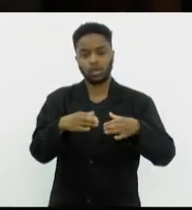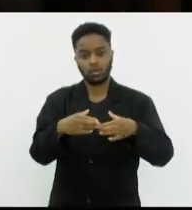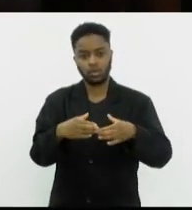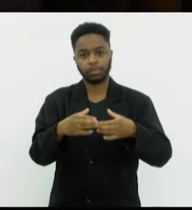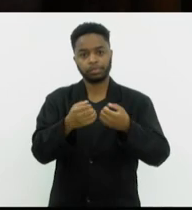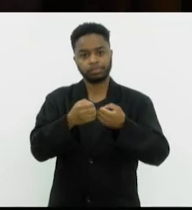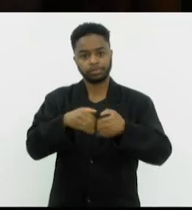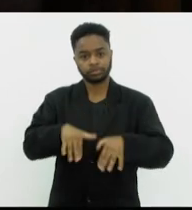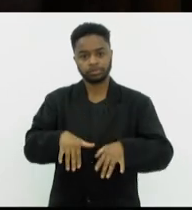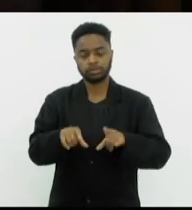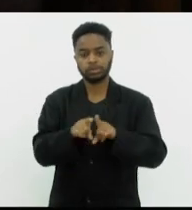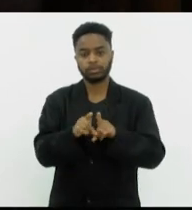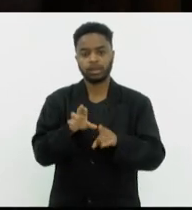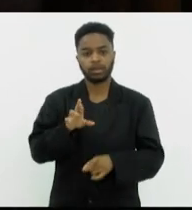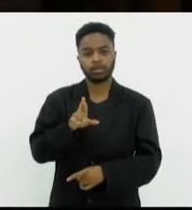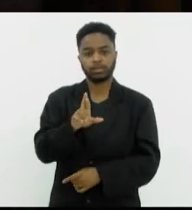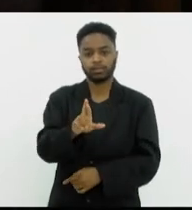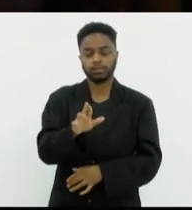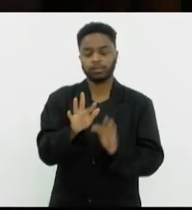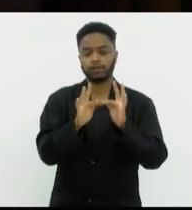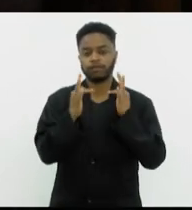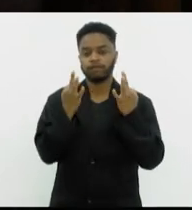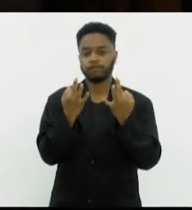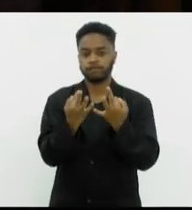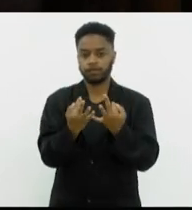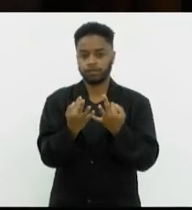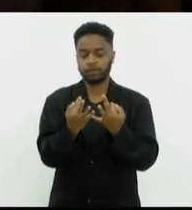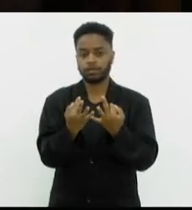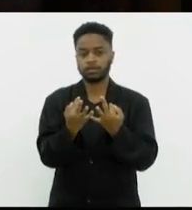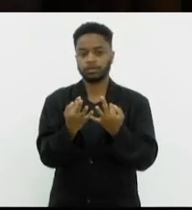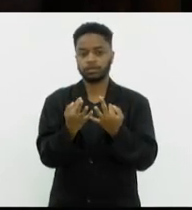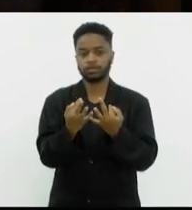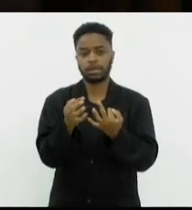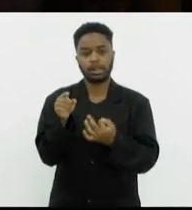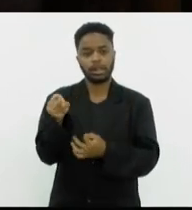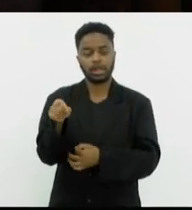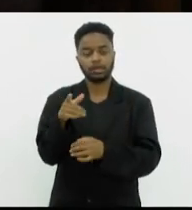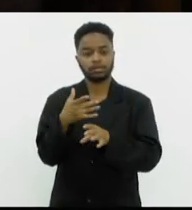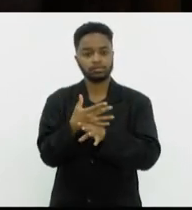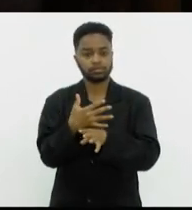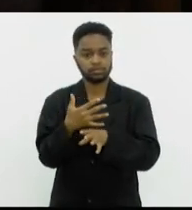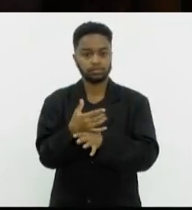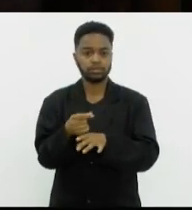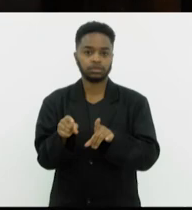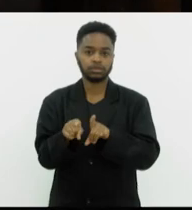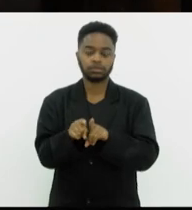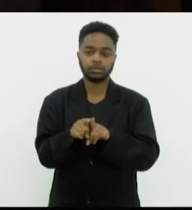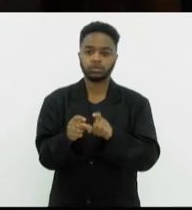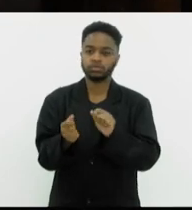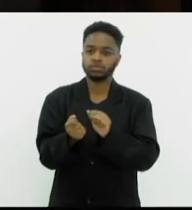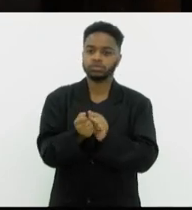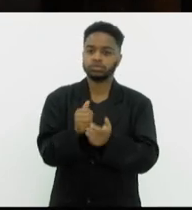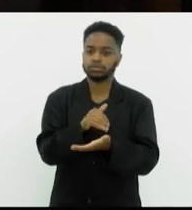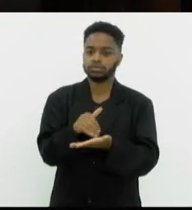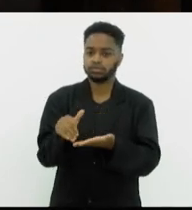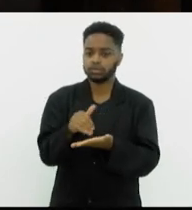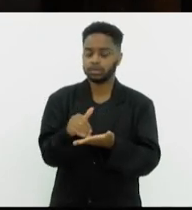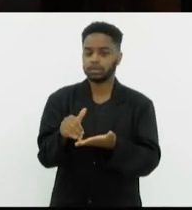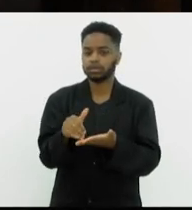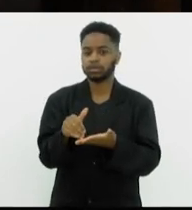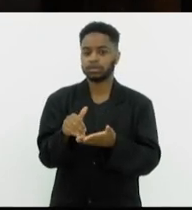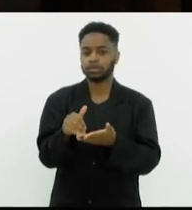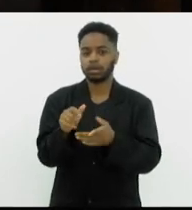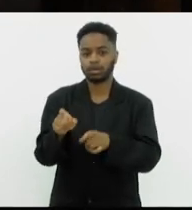atingidas, com os representantes das famílias agricultoras lá do município, com a Secretaria de Agricultura